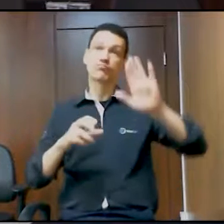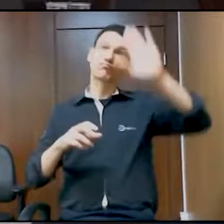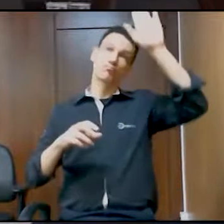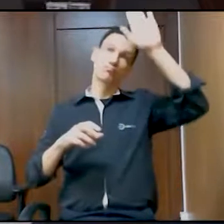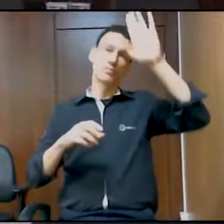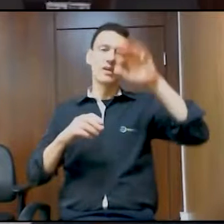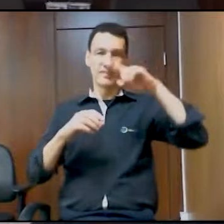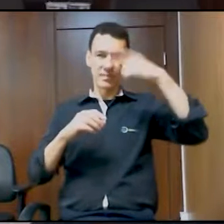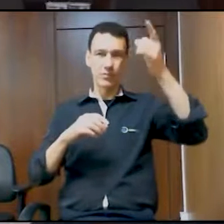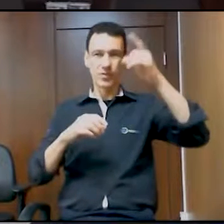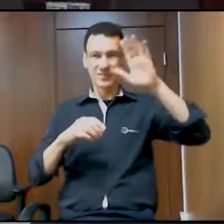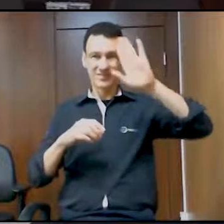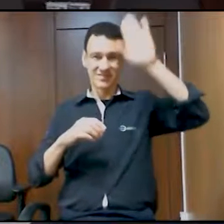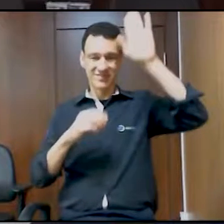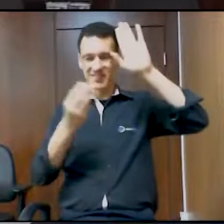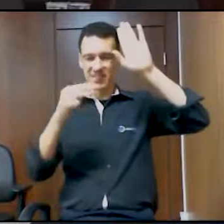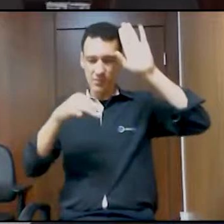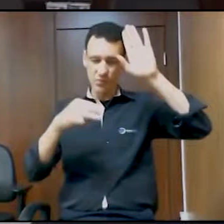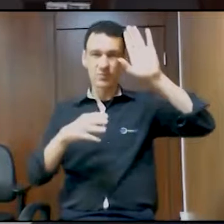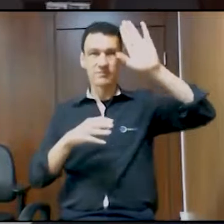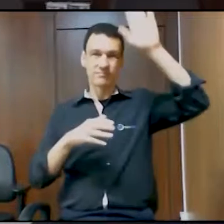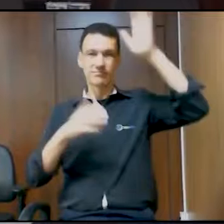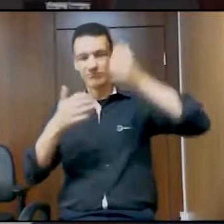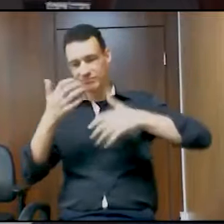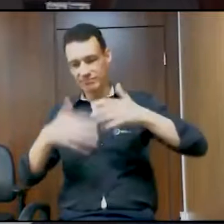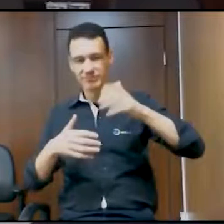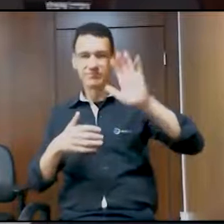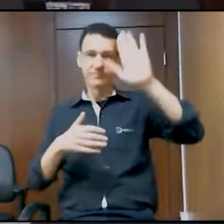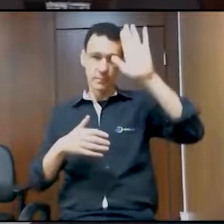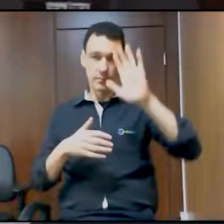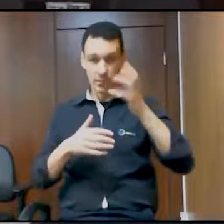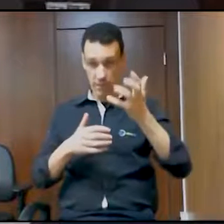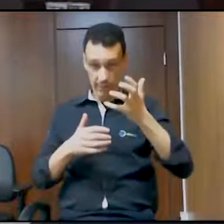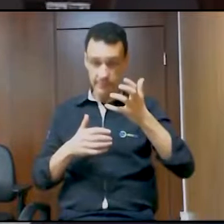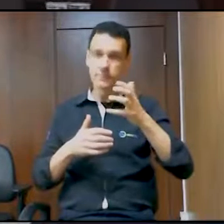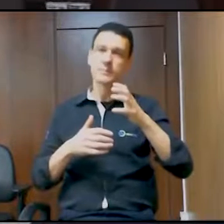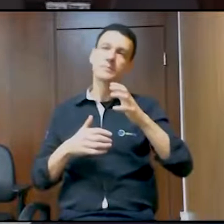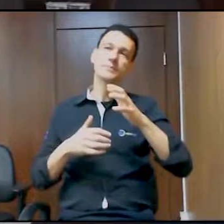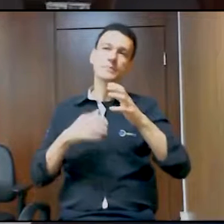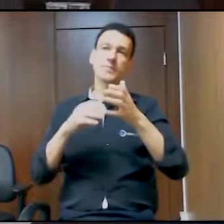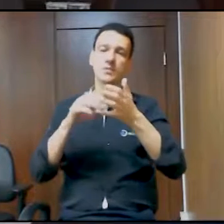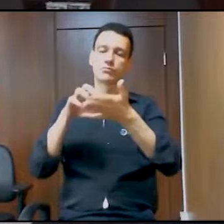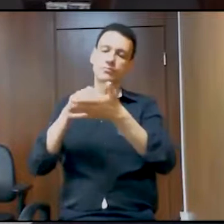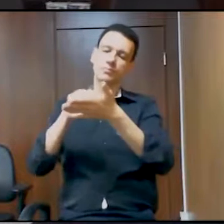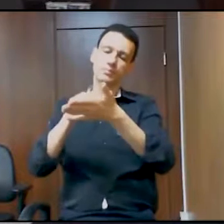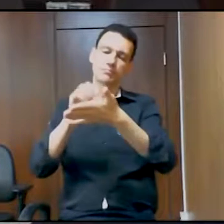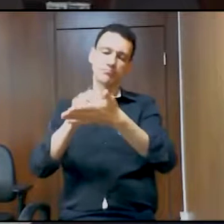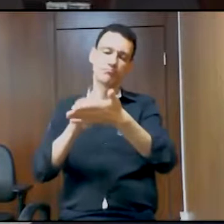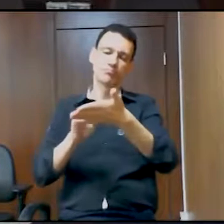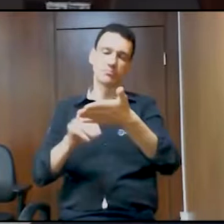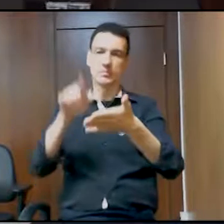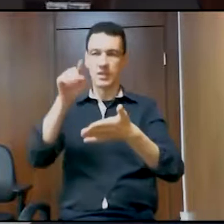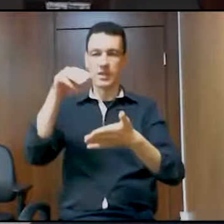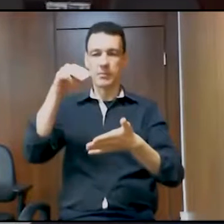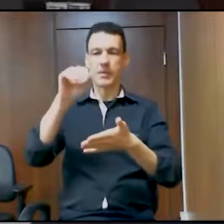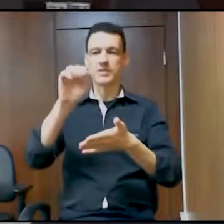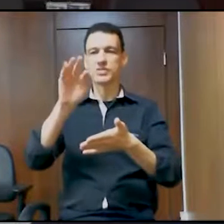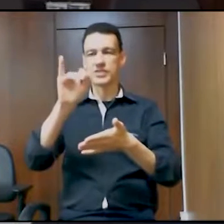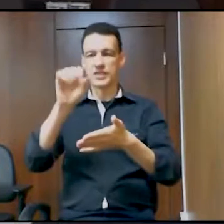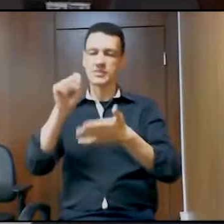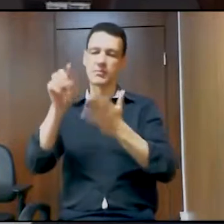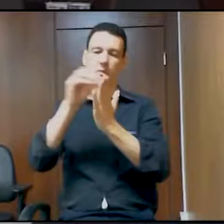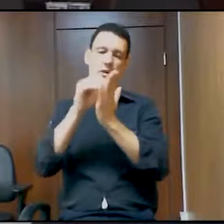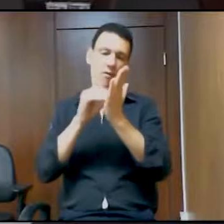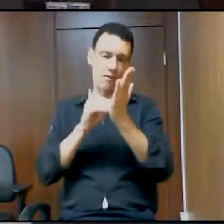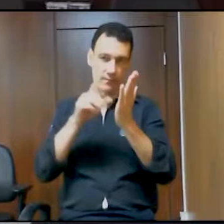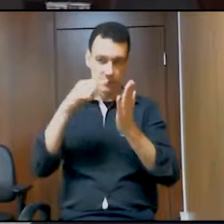audiência pública, então já vai se identificando com o Matias e ele vai fazer a inscrição já durante essa mesa, tá bom? Agora